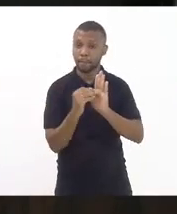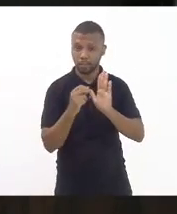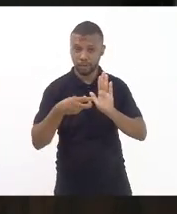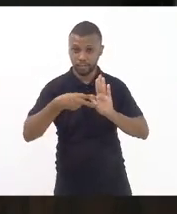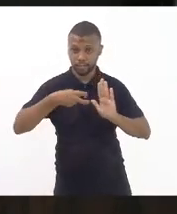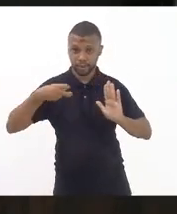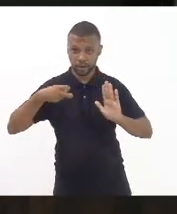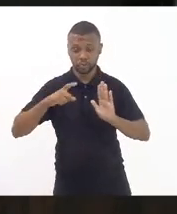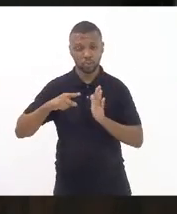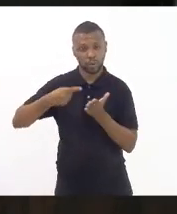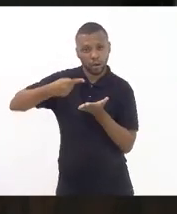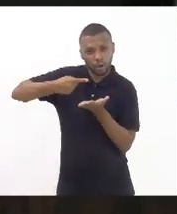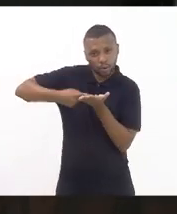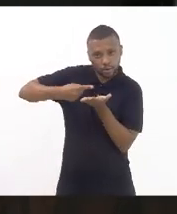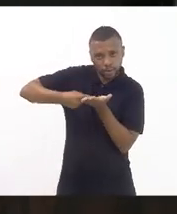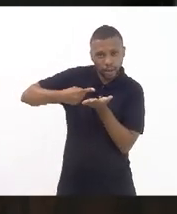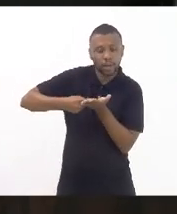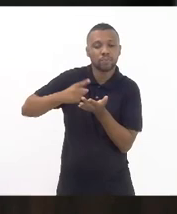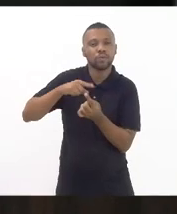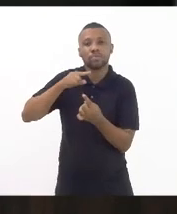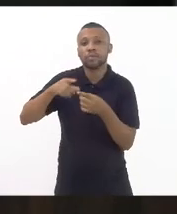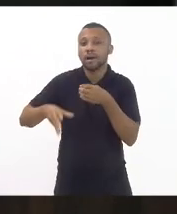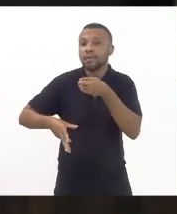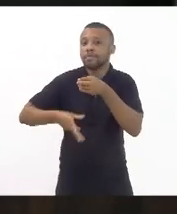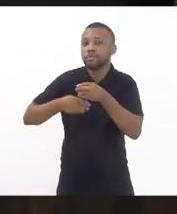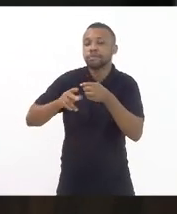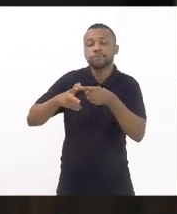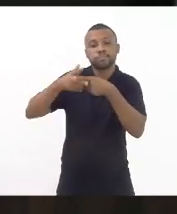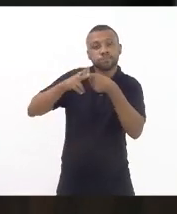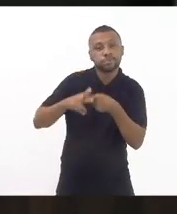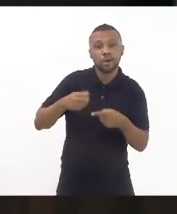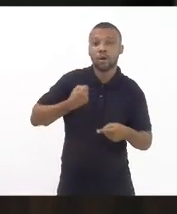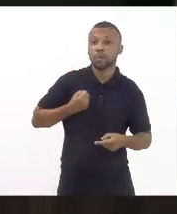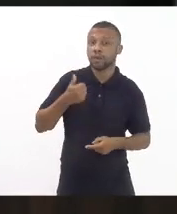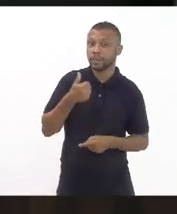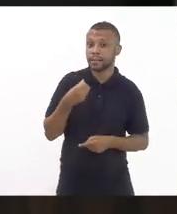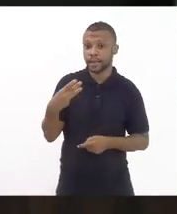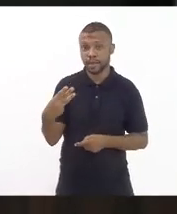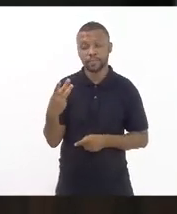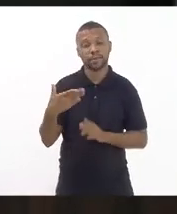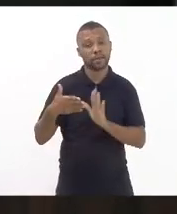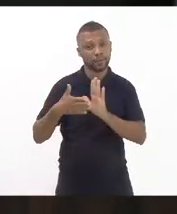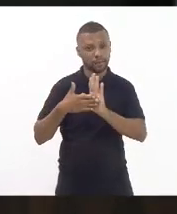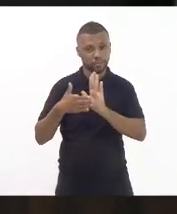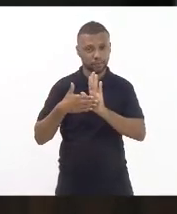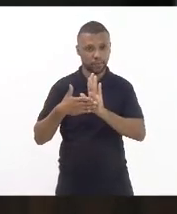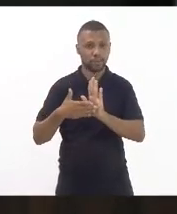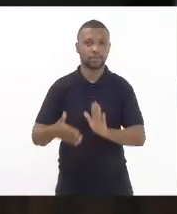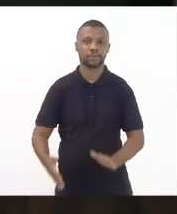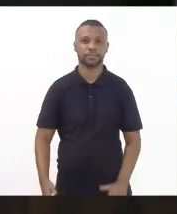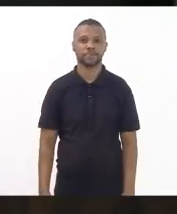O acordado pela manutenção. É o 13º da pauta.